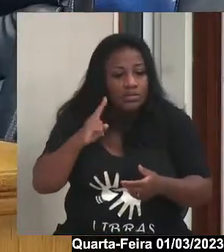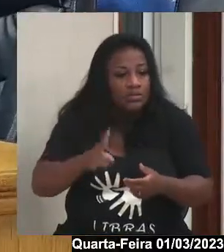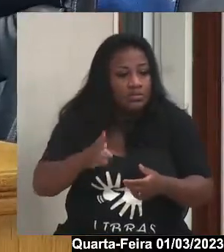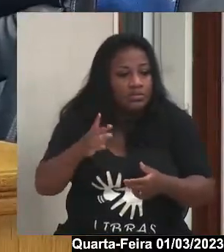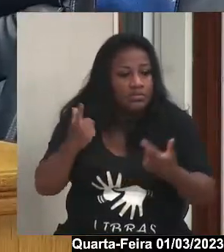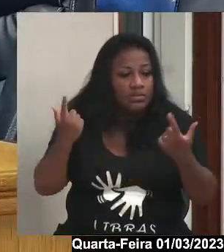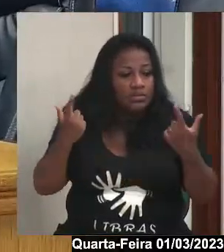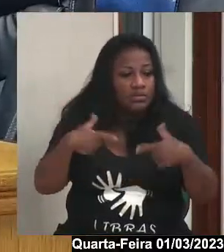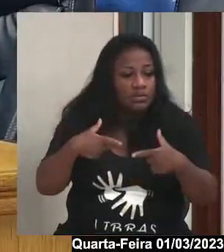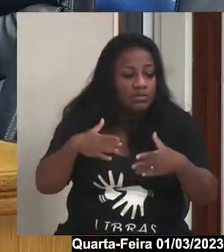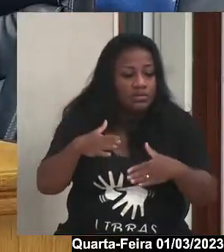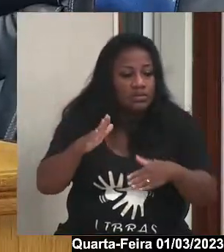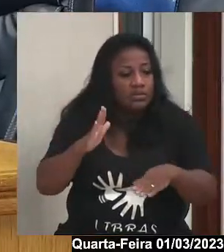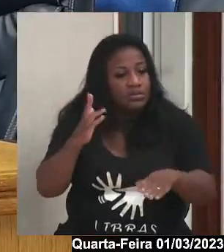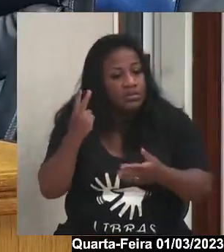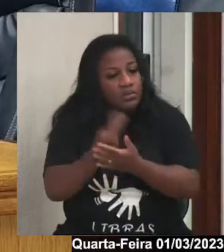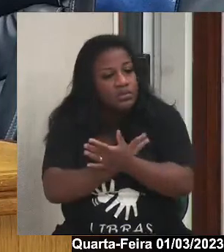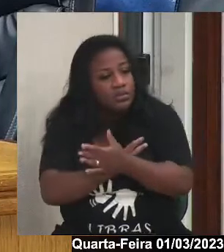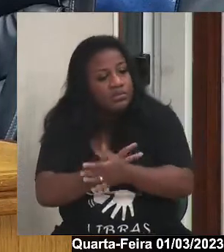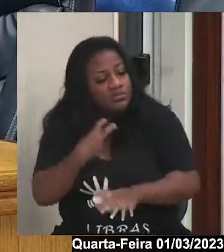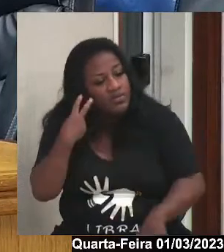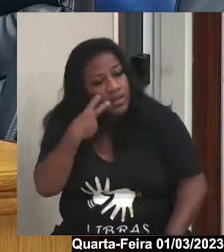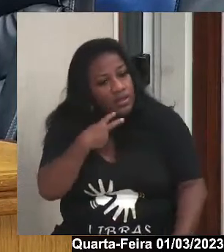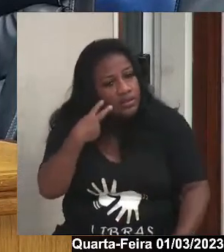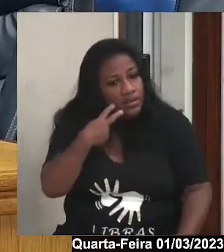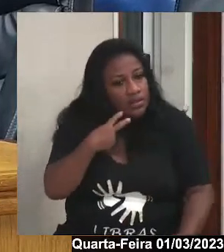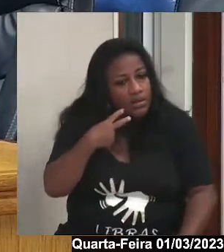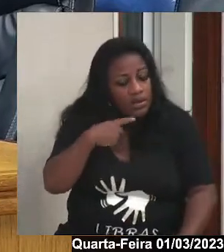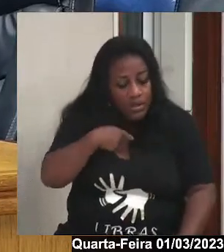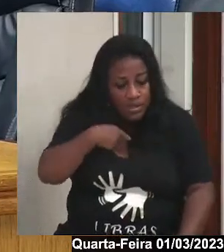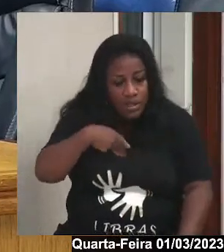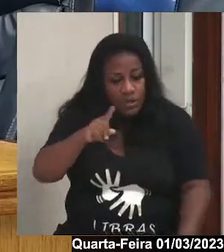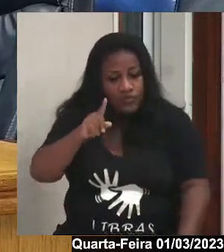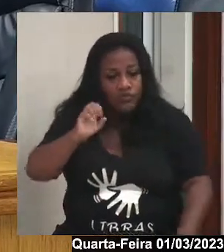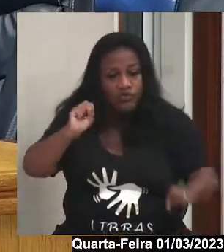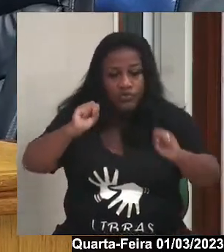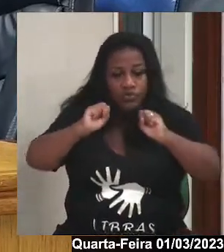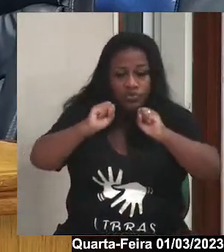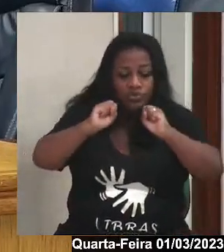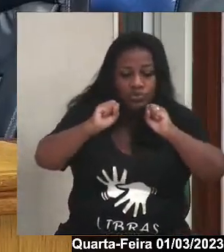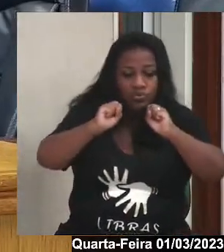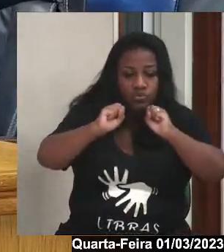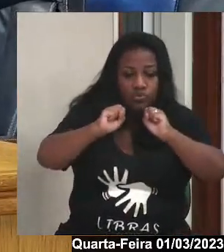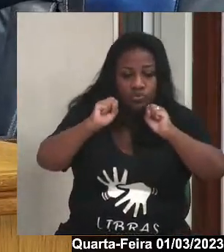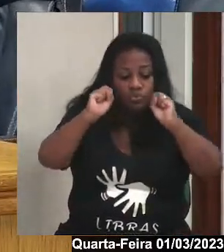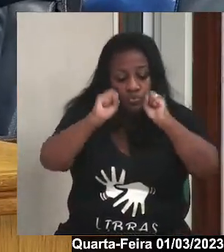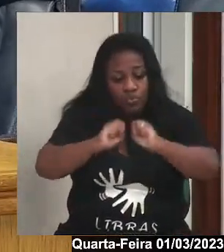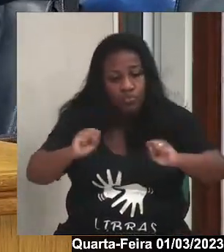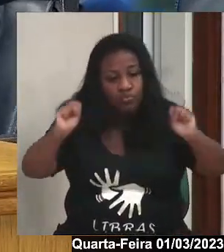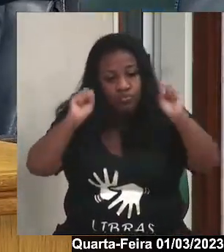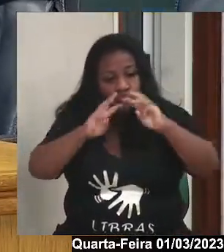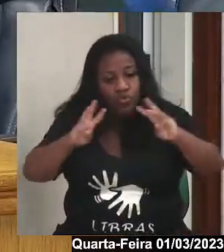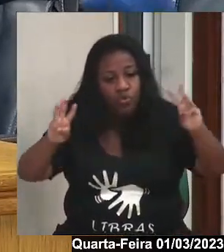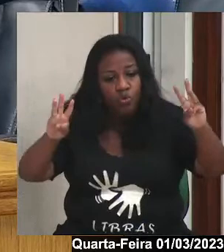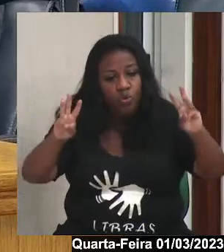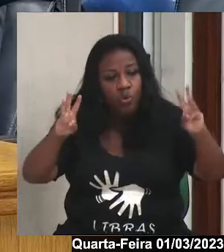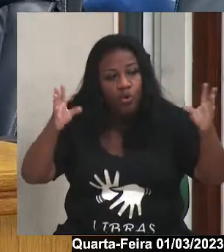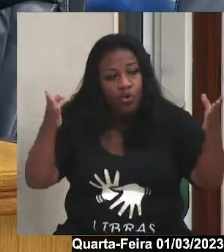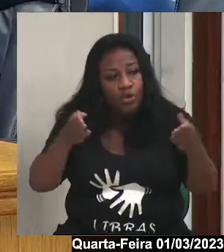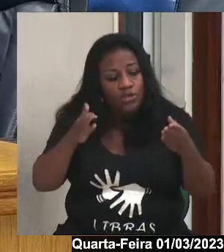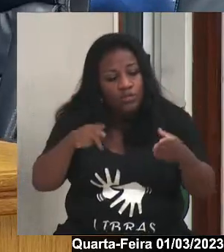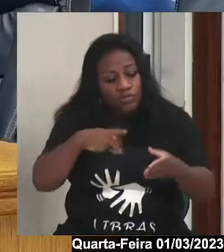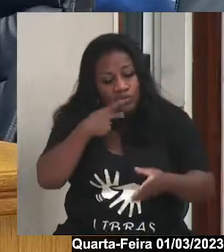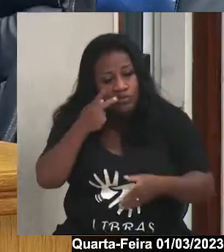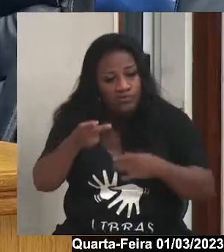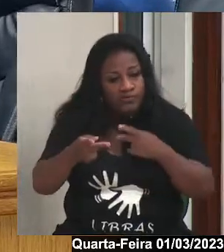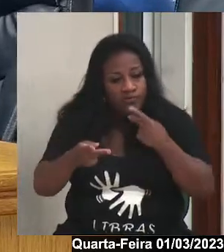em contradição. Quando o senhor fala dos vereadores que não foram no show, primeiro o senhor critica quem foi, e depois o senhor